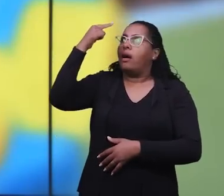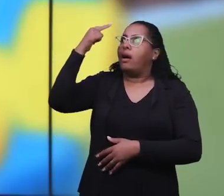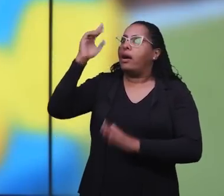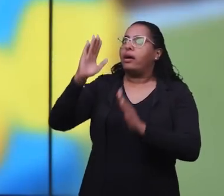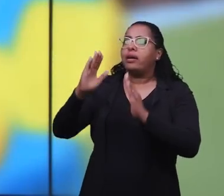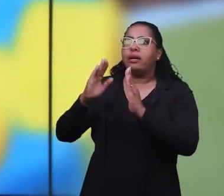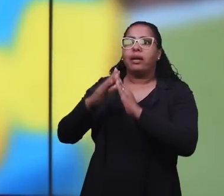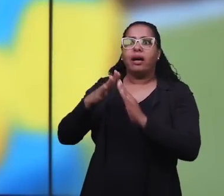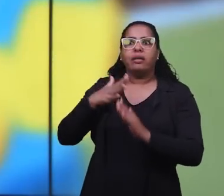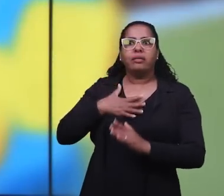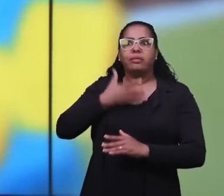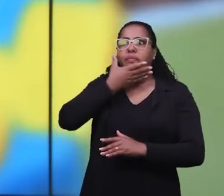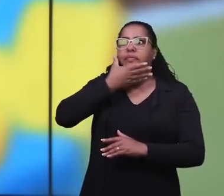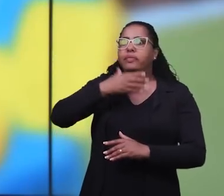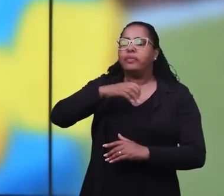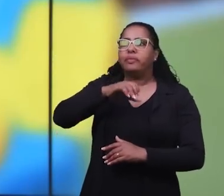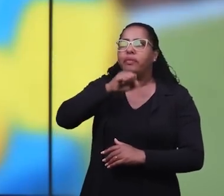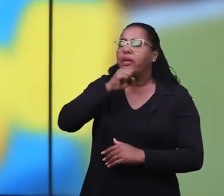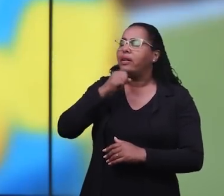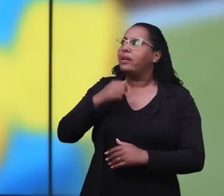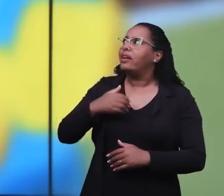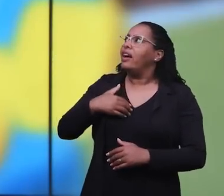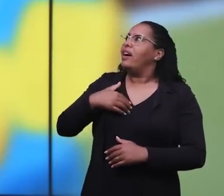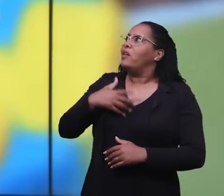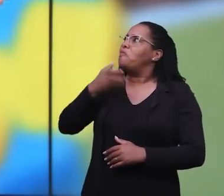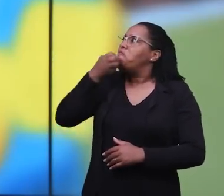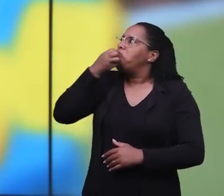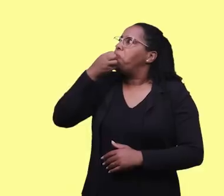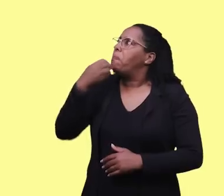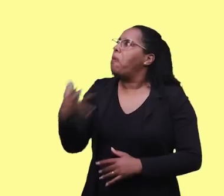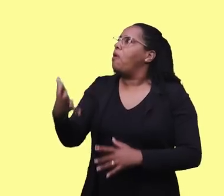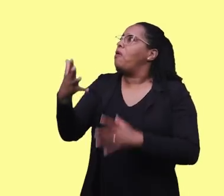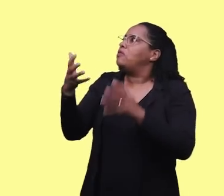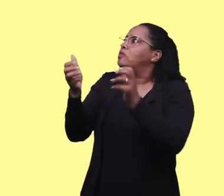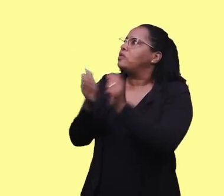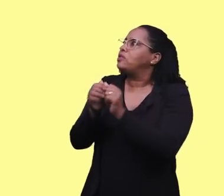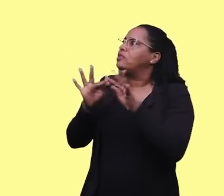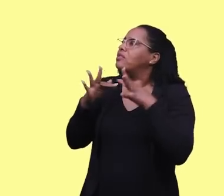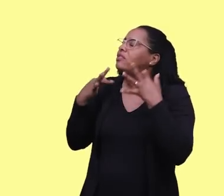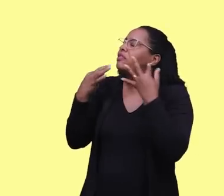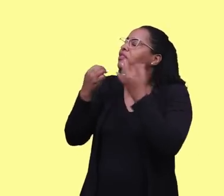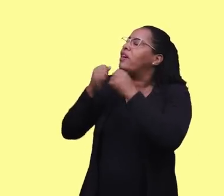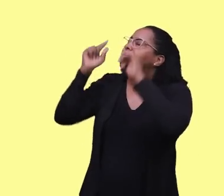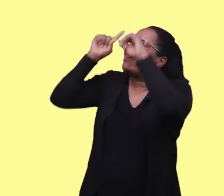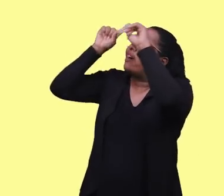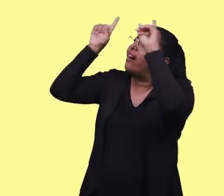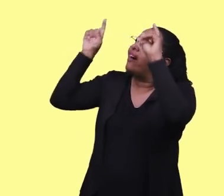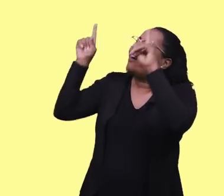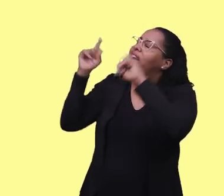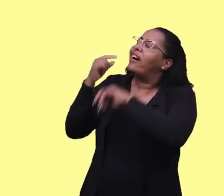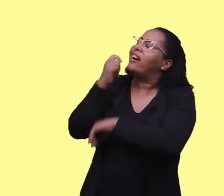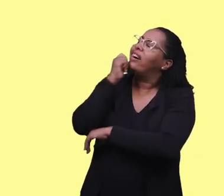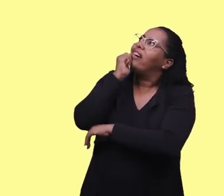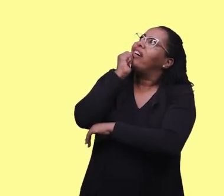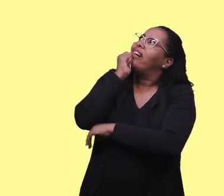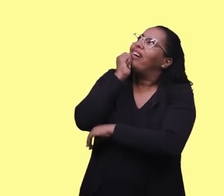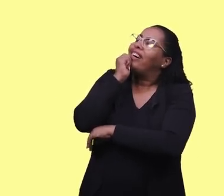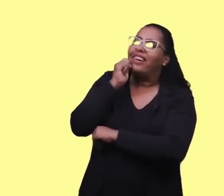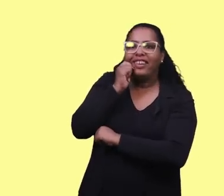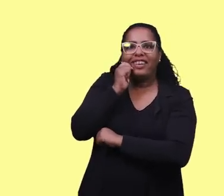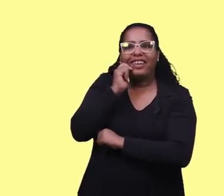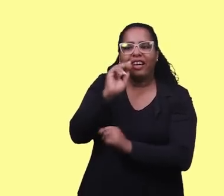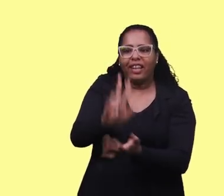de seu pai e de como era bom estar ali junto com a sua família. E sabe o que ele fez?